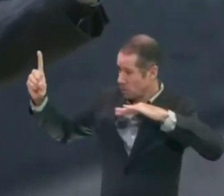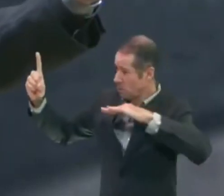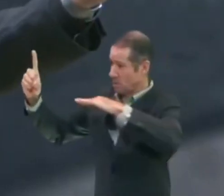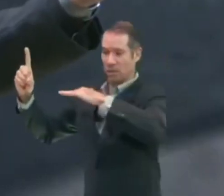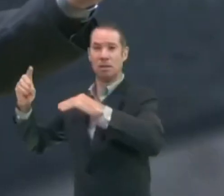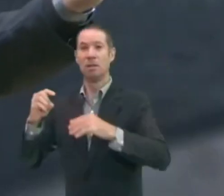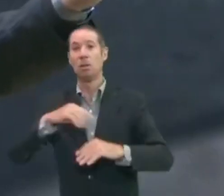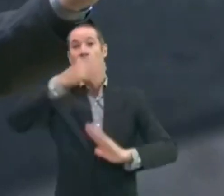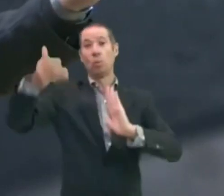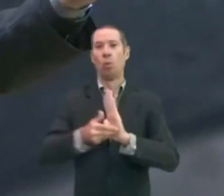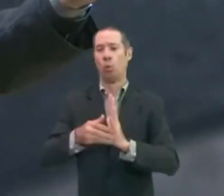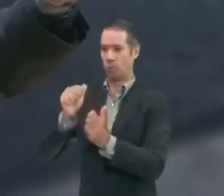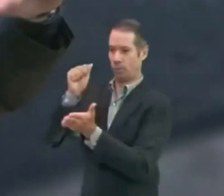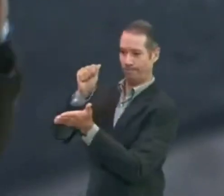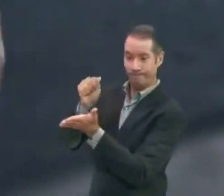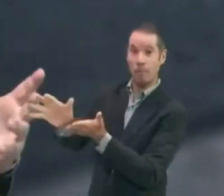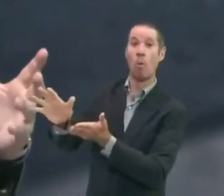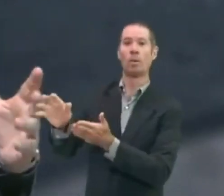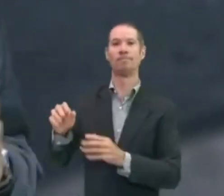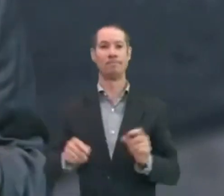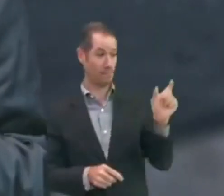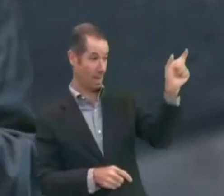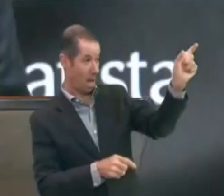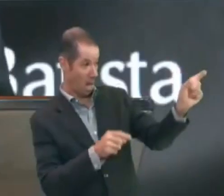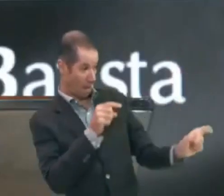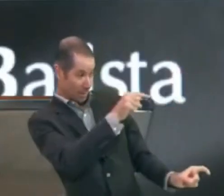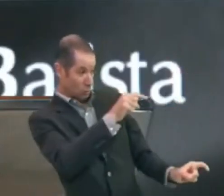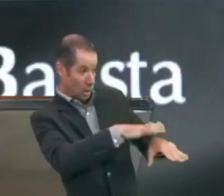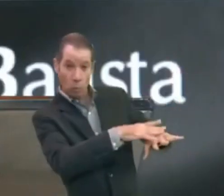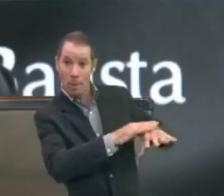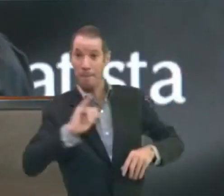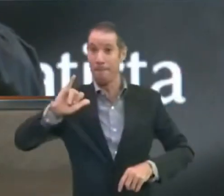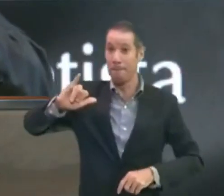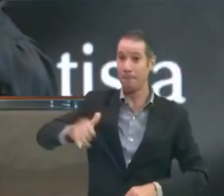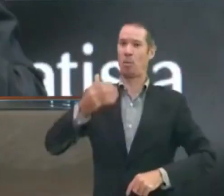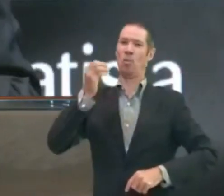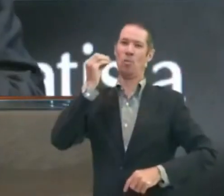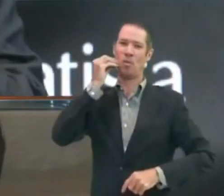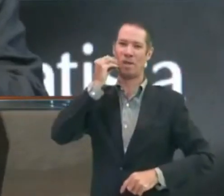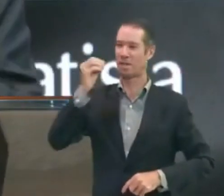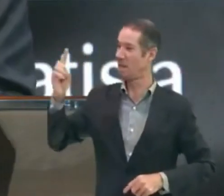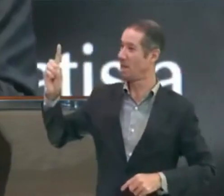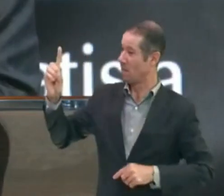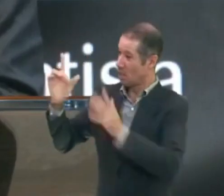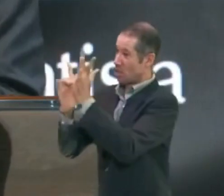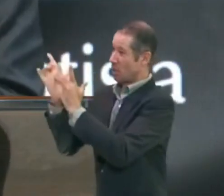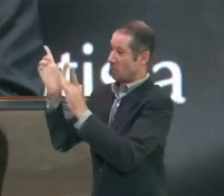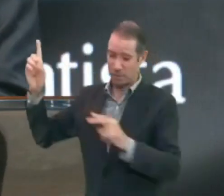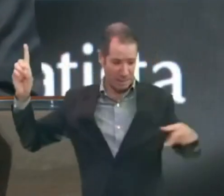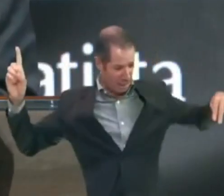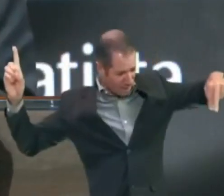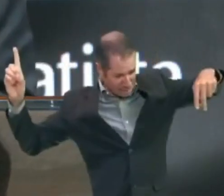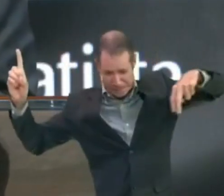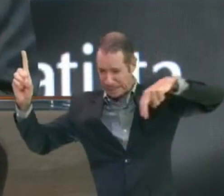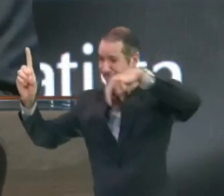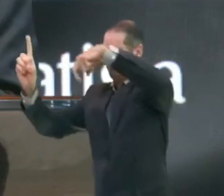todo mundo tivesse ido embora, e ele aproveita aquela oportunidade, ele se lança de joelhos